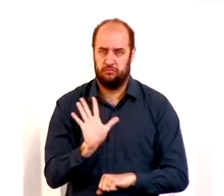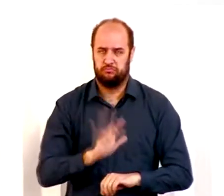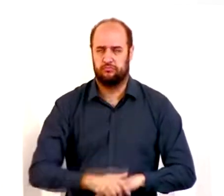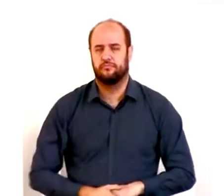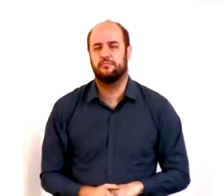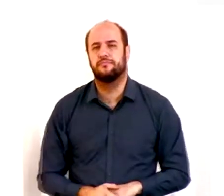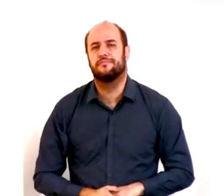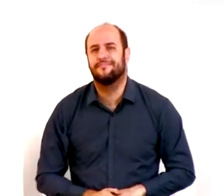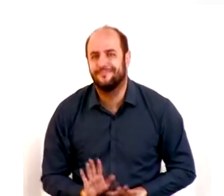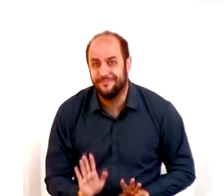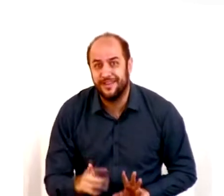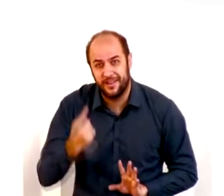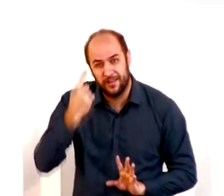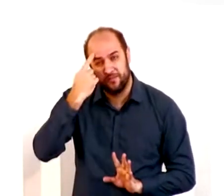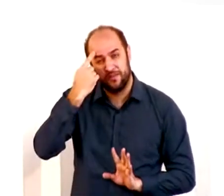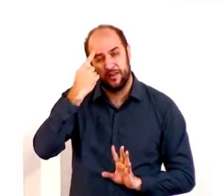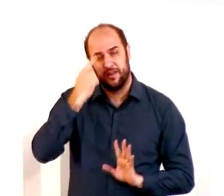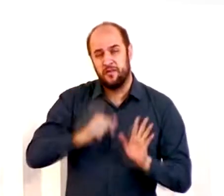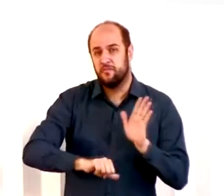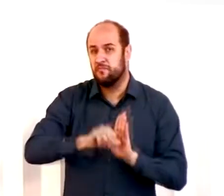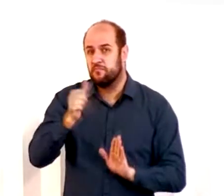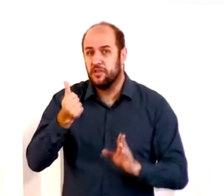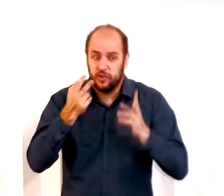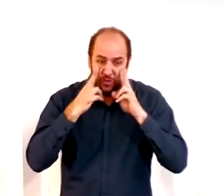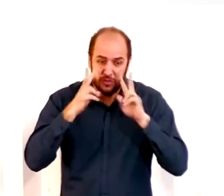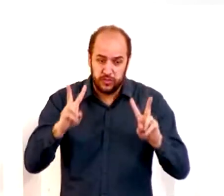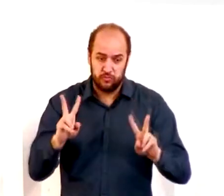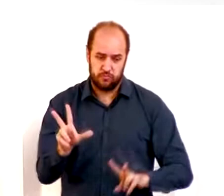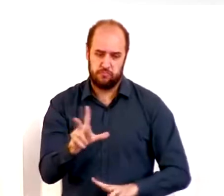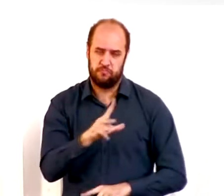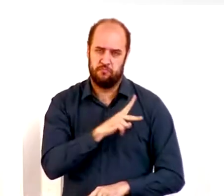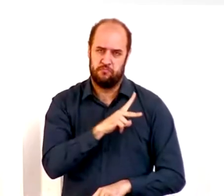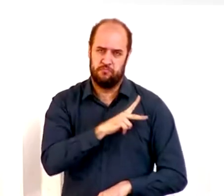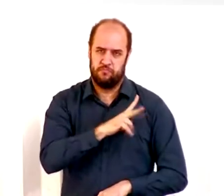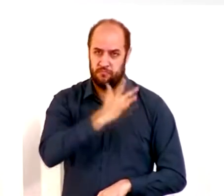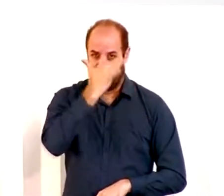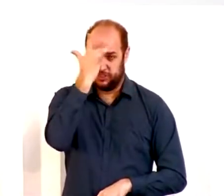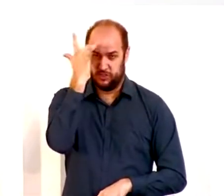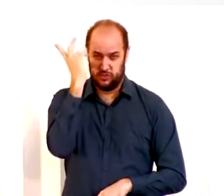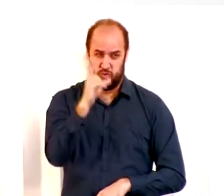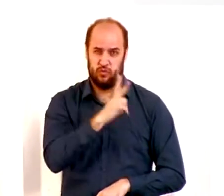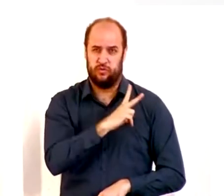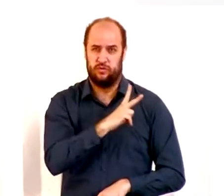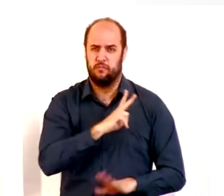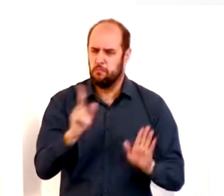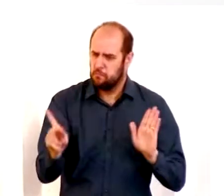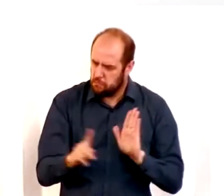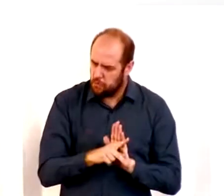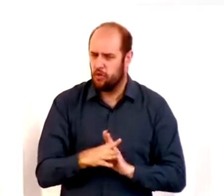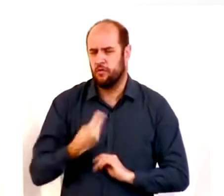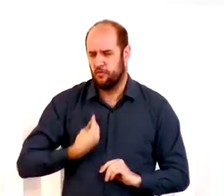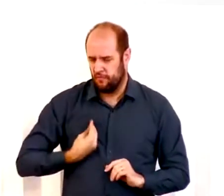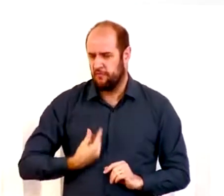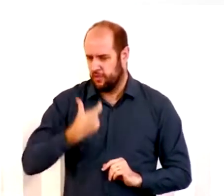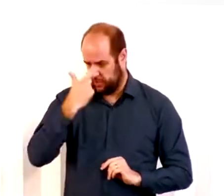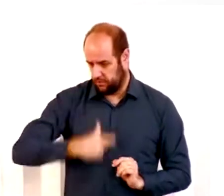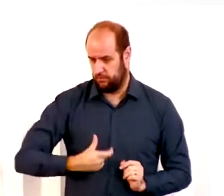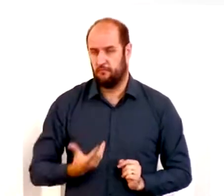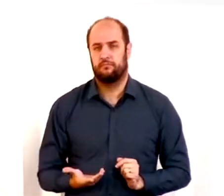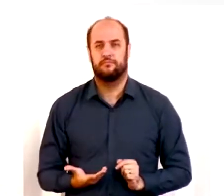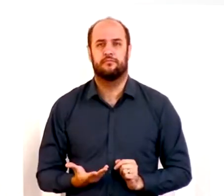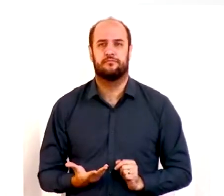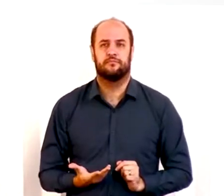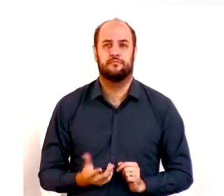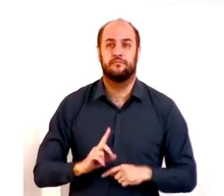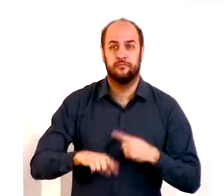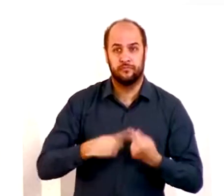primeiro testemunho é o testemunho pessoal. Testemunho pessoal, testemunho dele, testemunho do seu ser. E está dividido